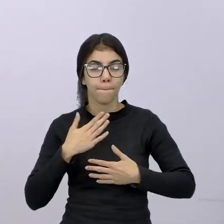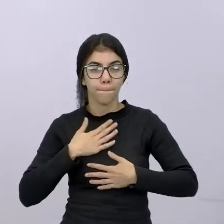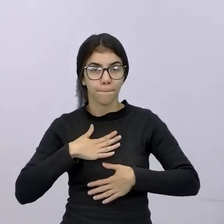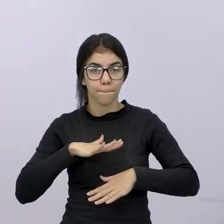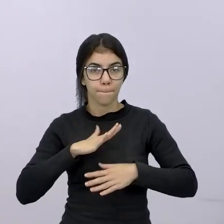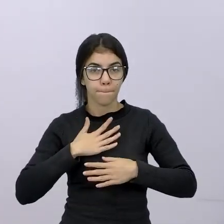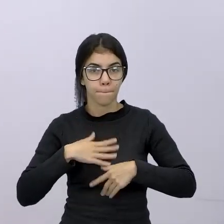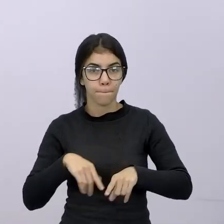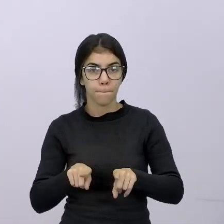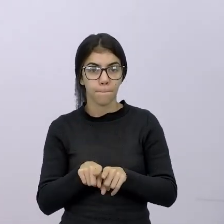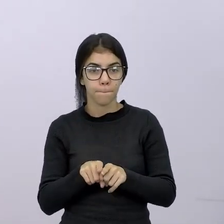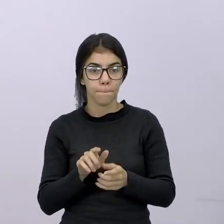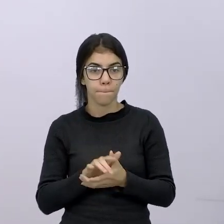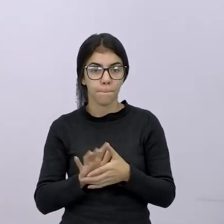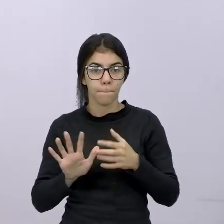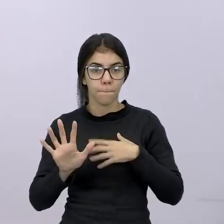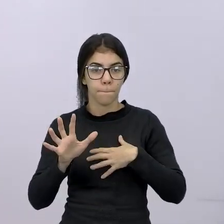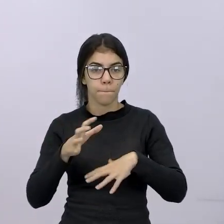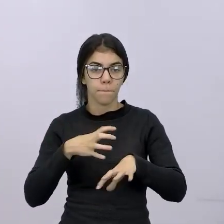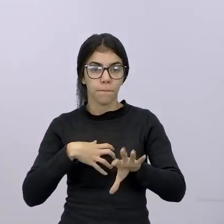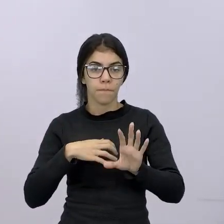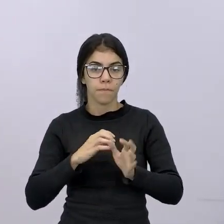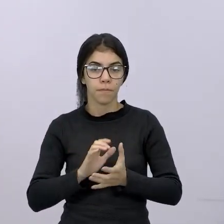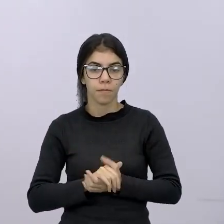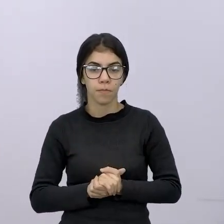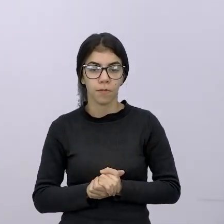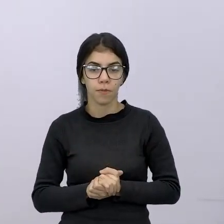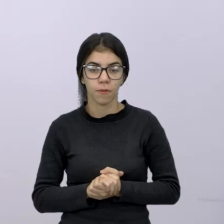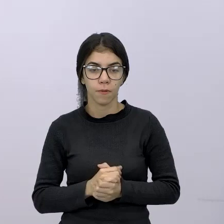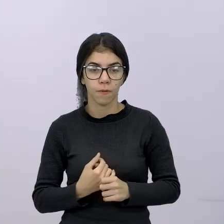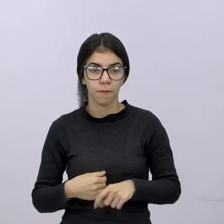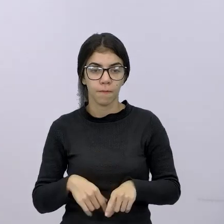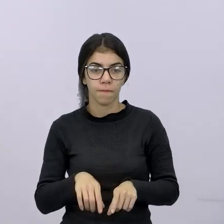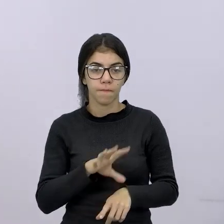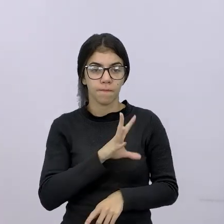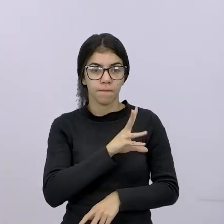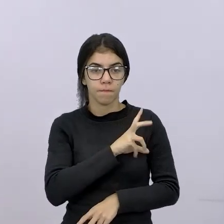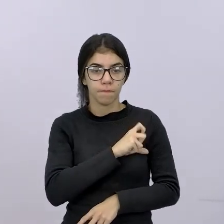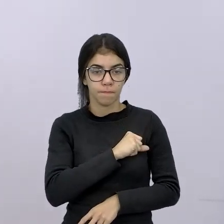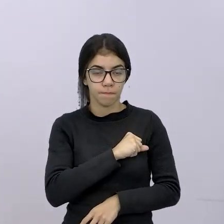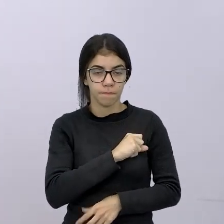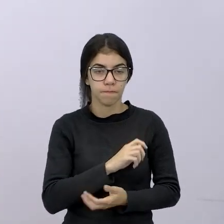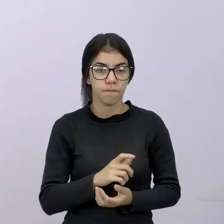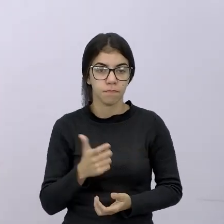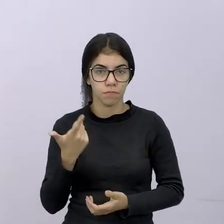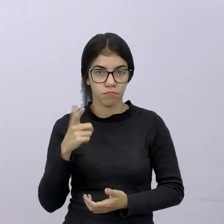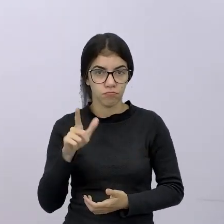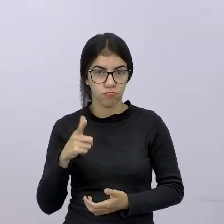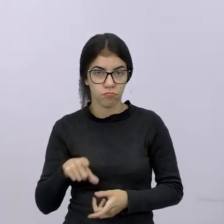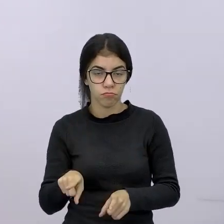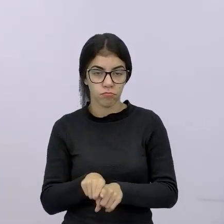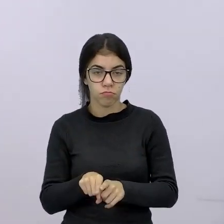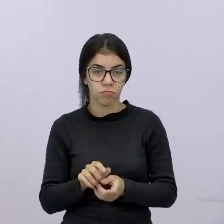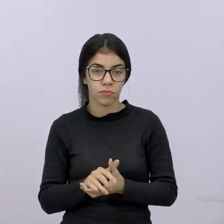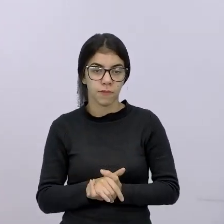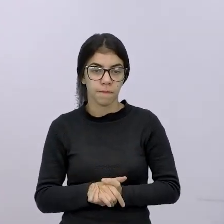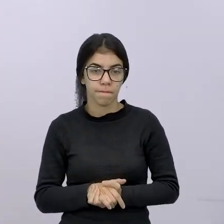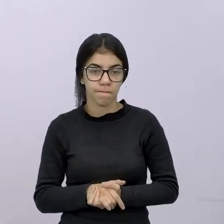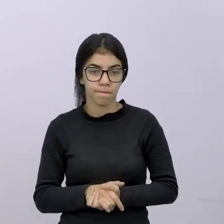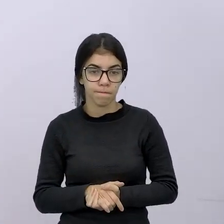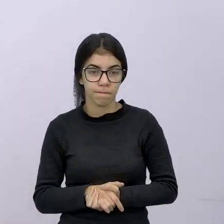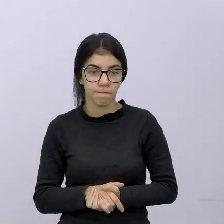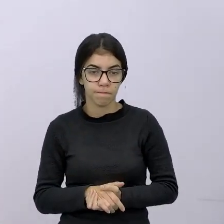maleáveis, mais empáticas, portanto, e mais amáveis também, e tantos outros adjetivos, né?